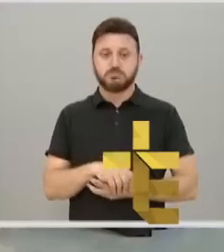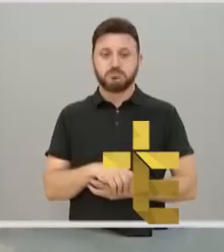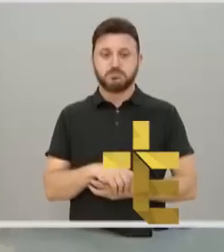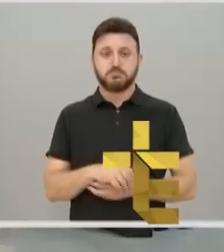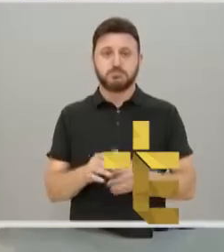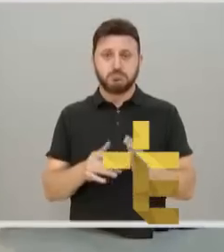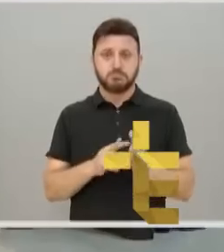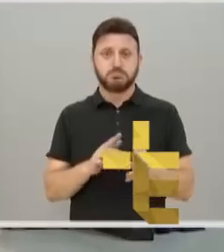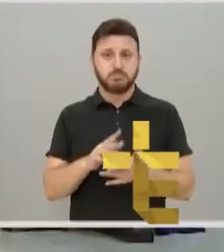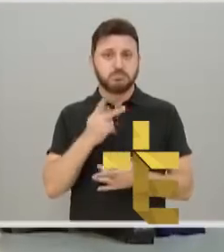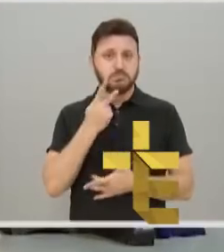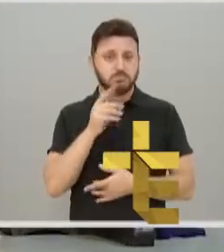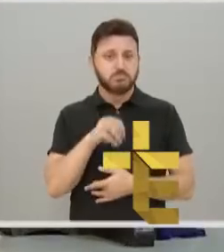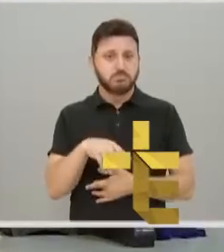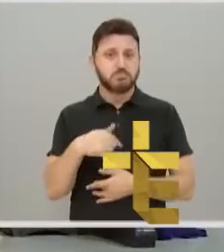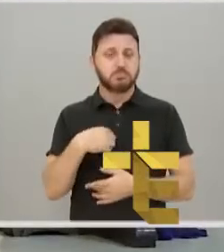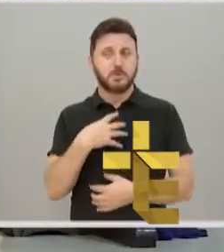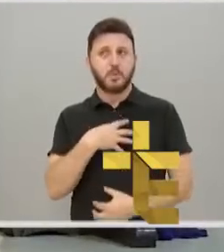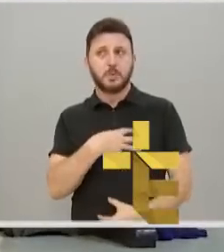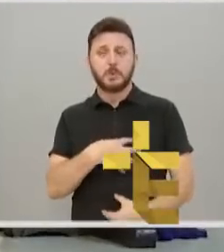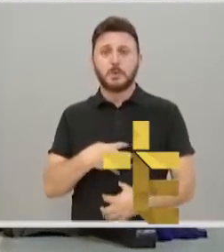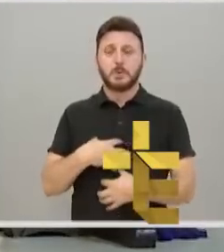Eu estou angustiado.